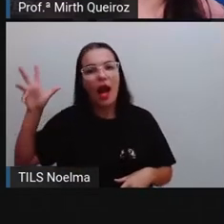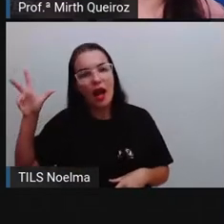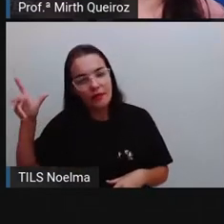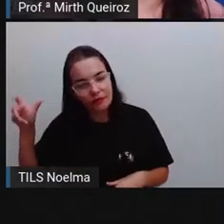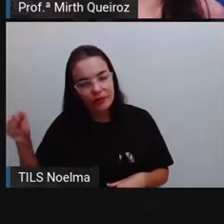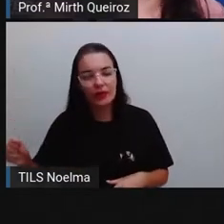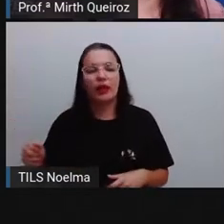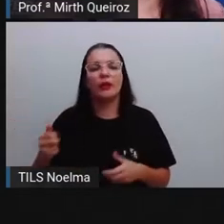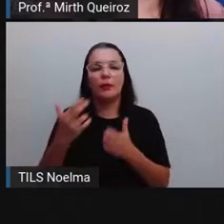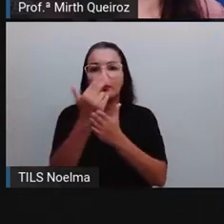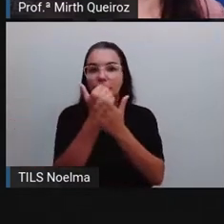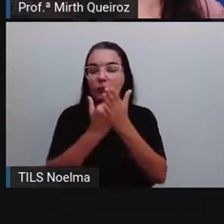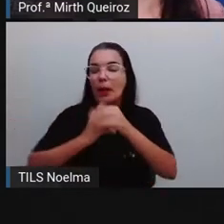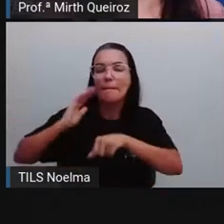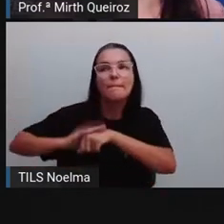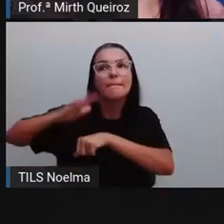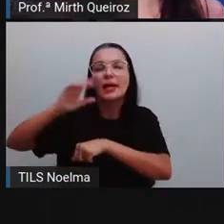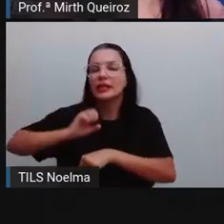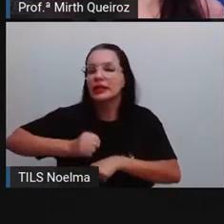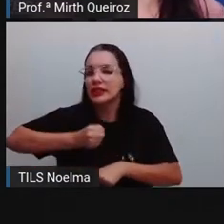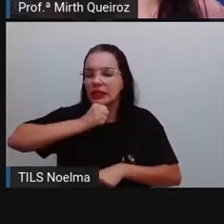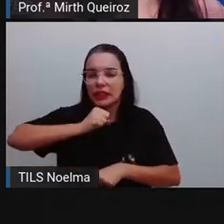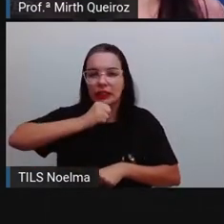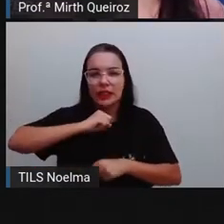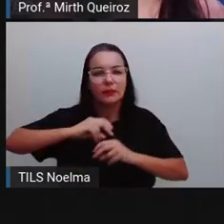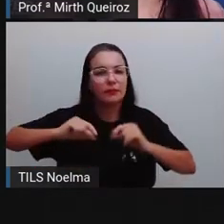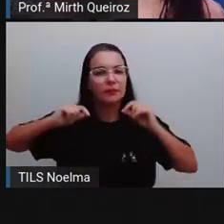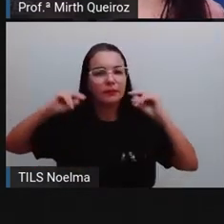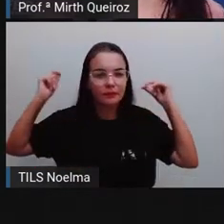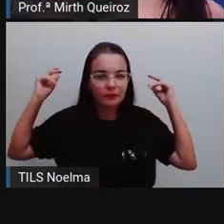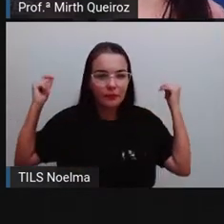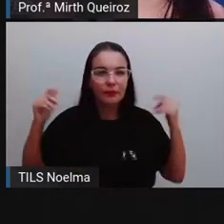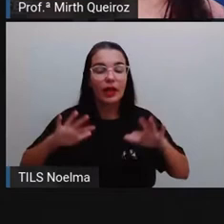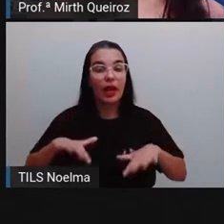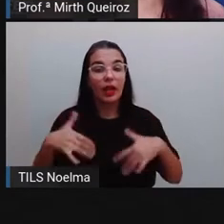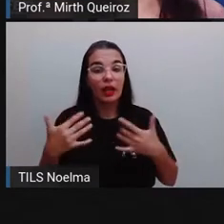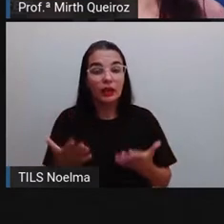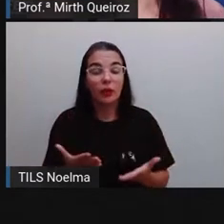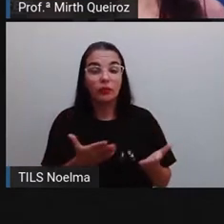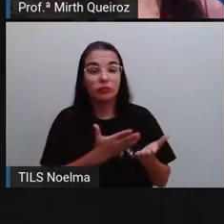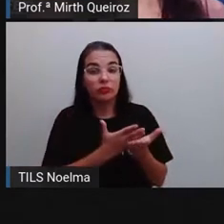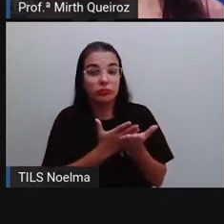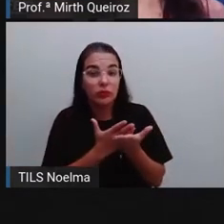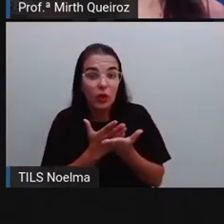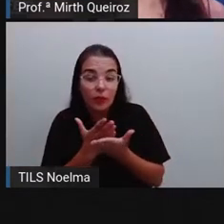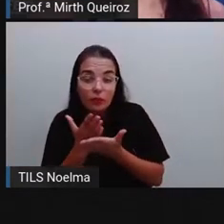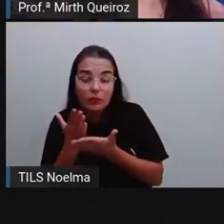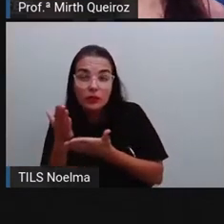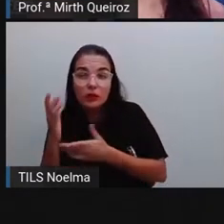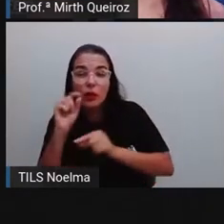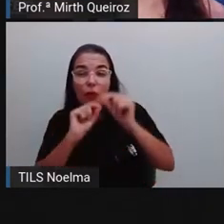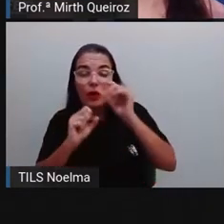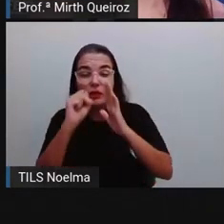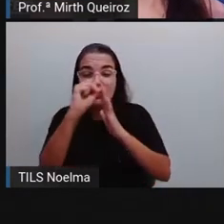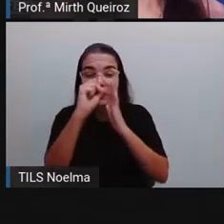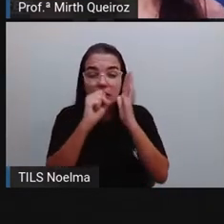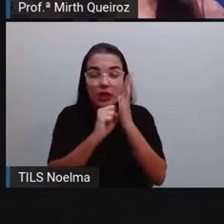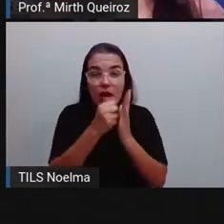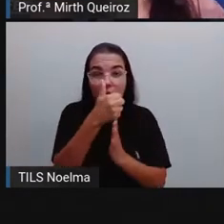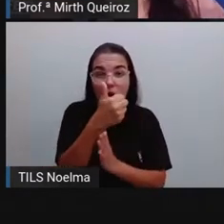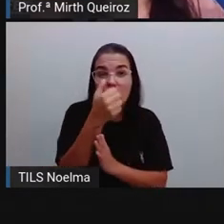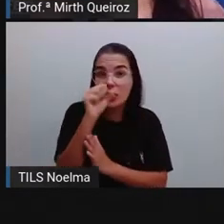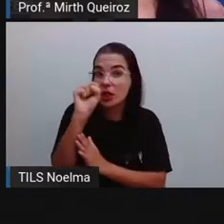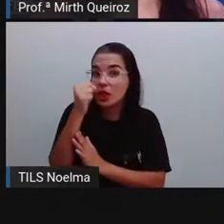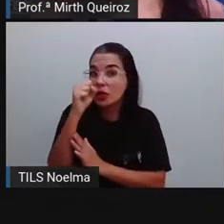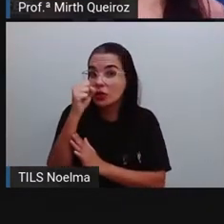mais antigas, né? E aí foi somente a partir do século XVIII que